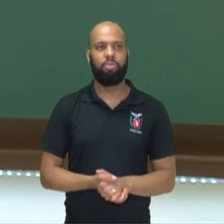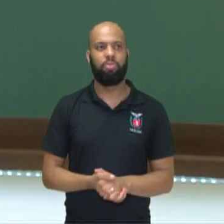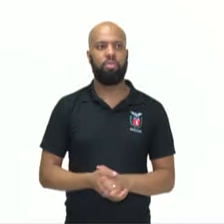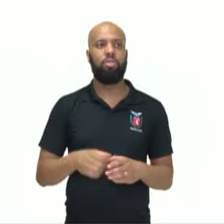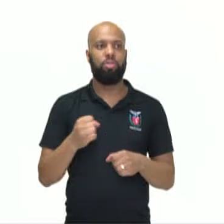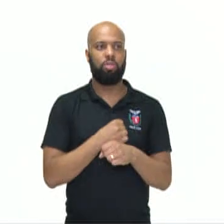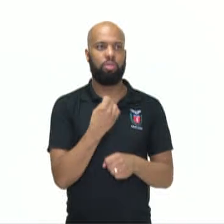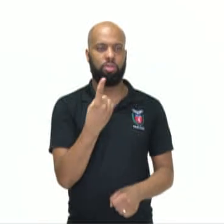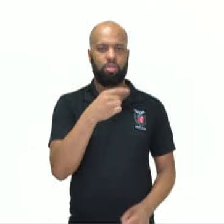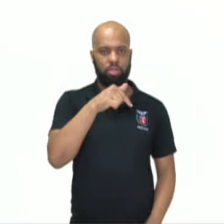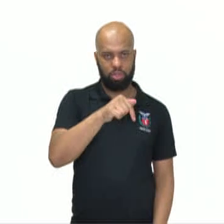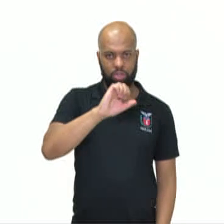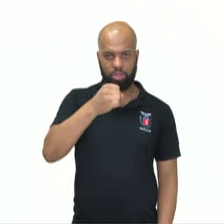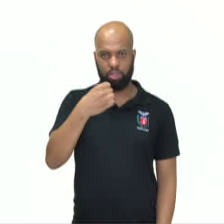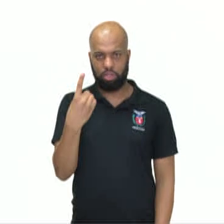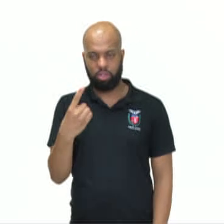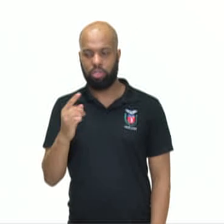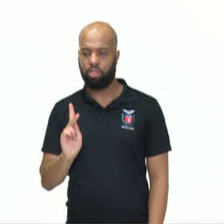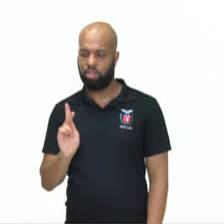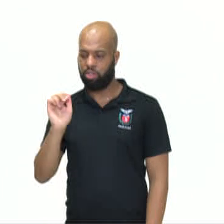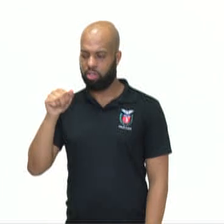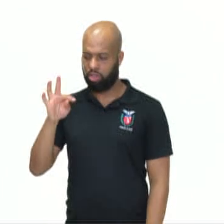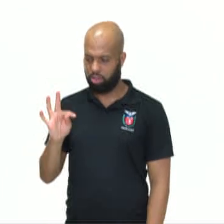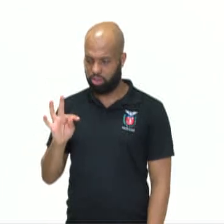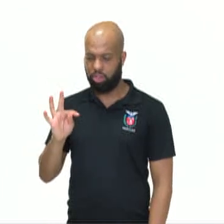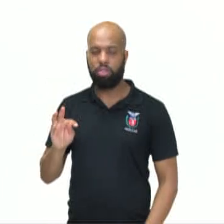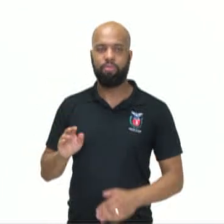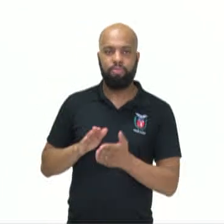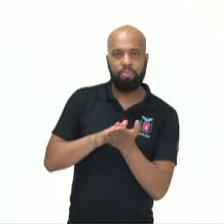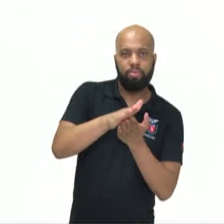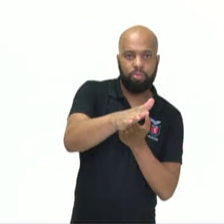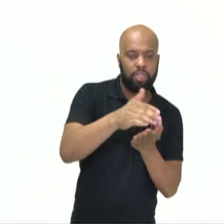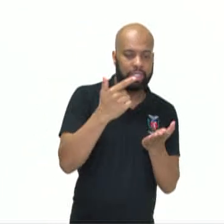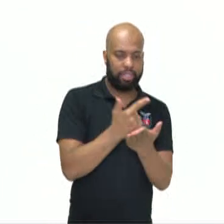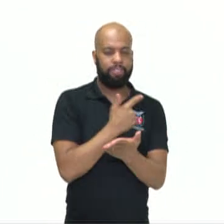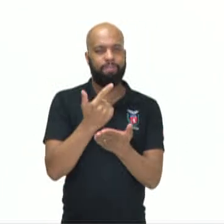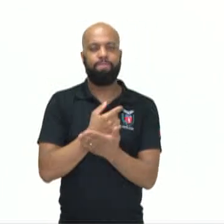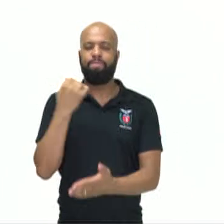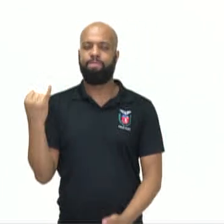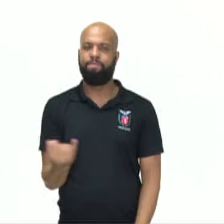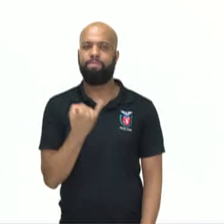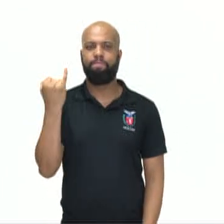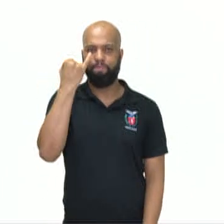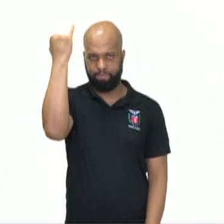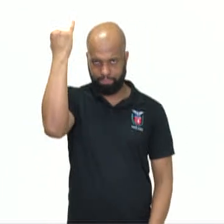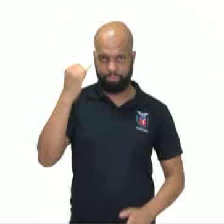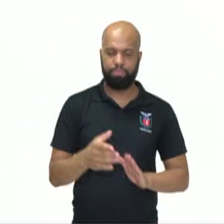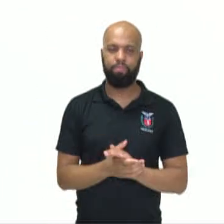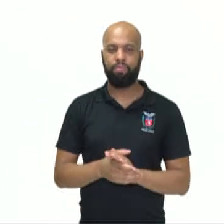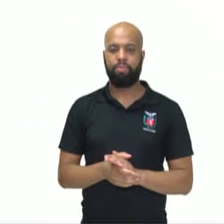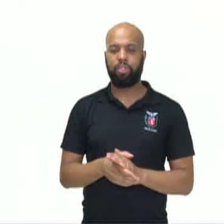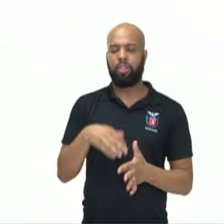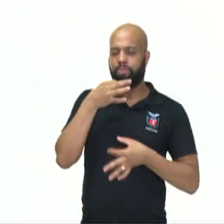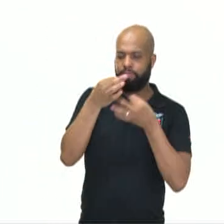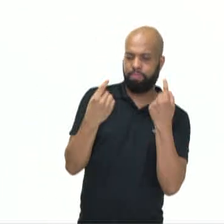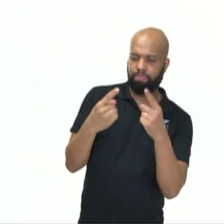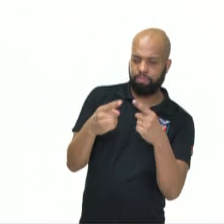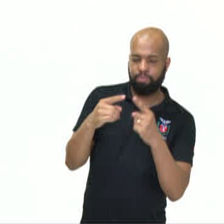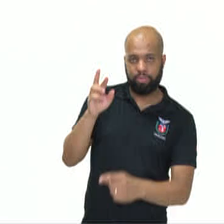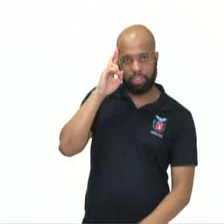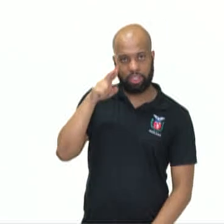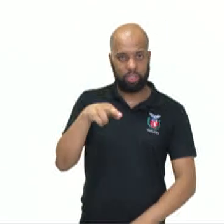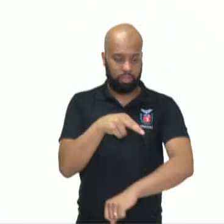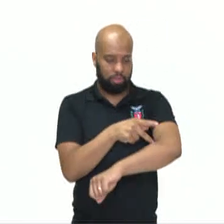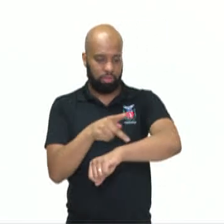Em 1781, Kant publica uma de suas obras mais importantes, a Crítica da Razão Pura. Nela, Kant analisa